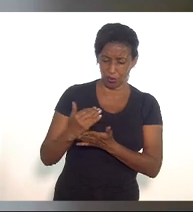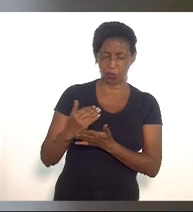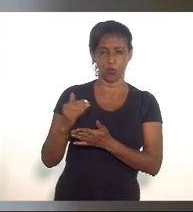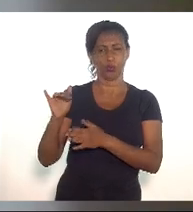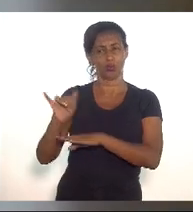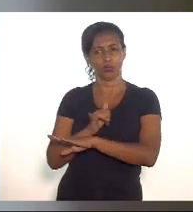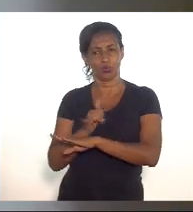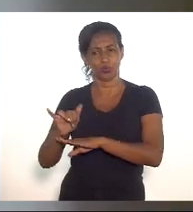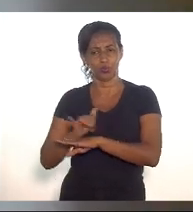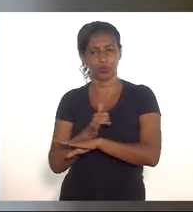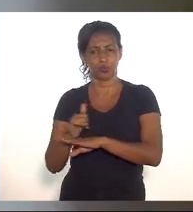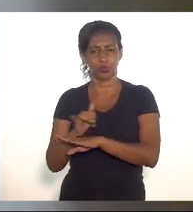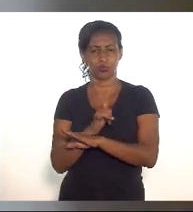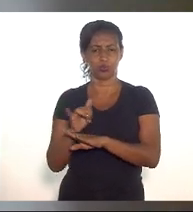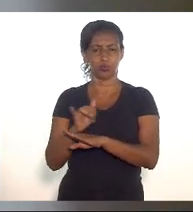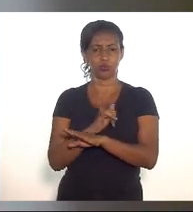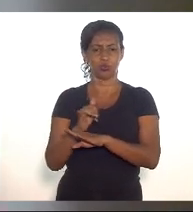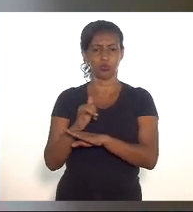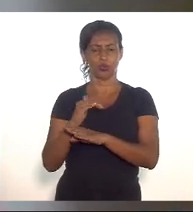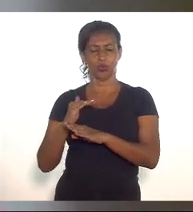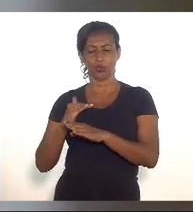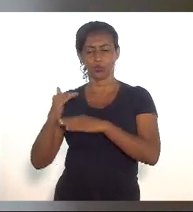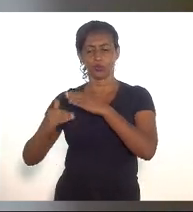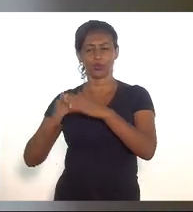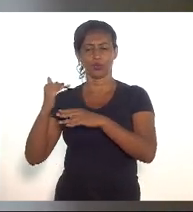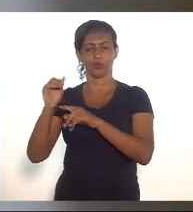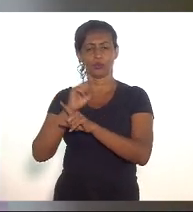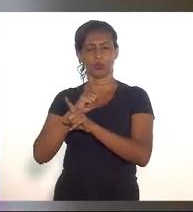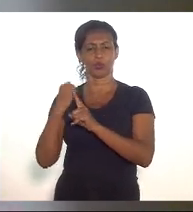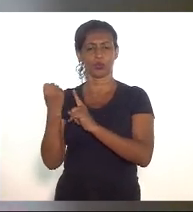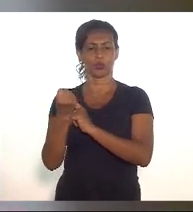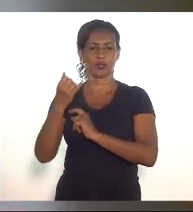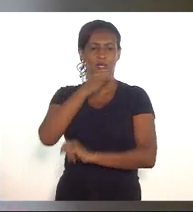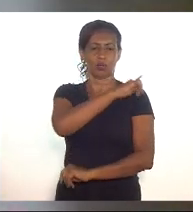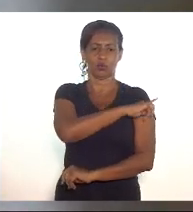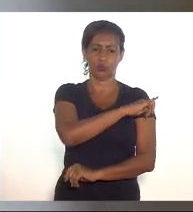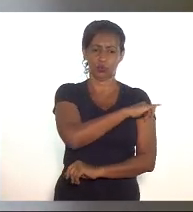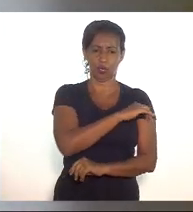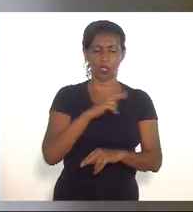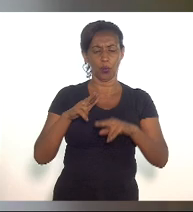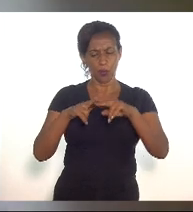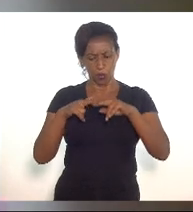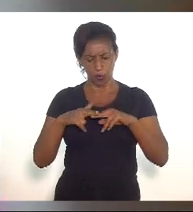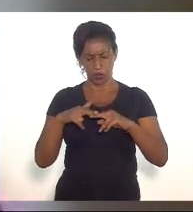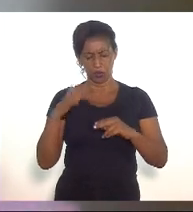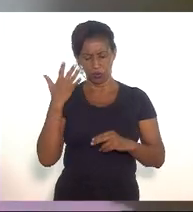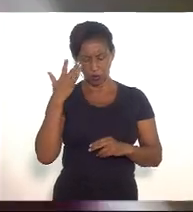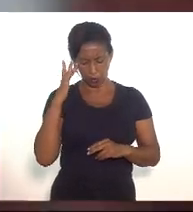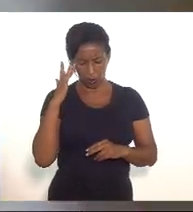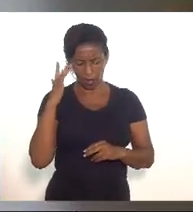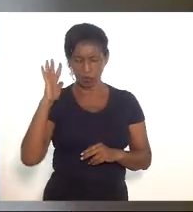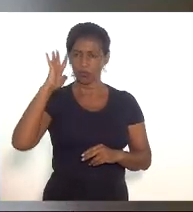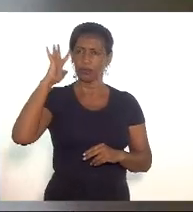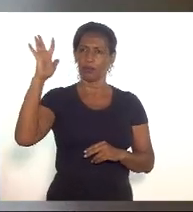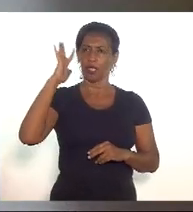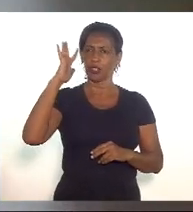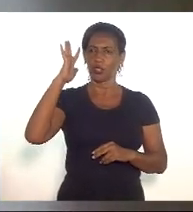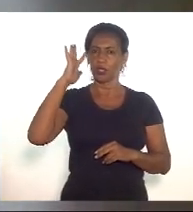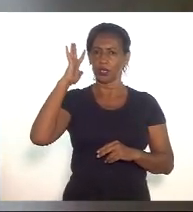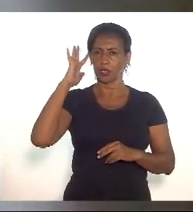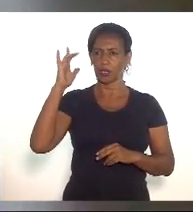planejamento estratégico do desenvolvimento econômico e social do Rio de Janeiro. Isso é a primeira coisa. Por isso que eu acho, imaginando, eu já tive